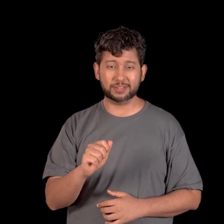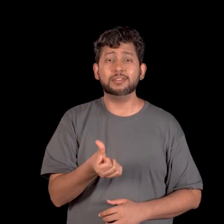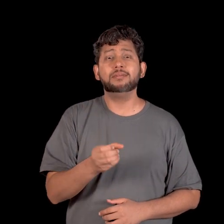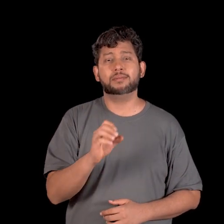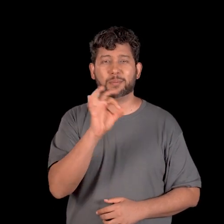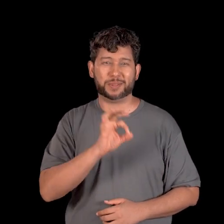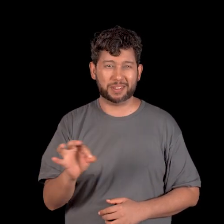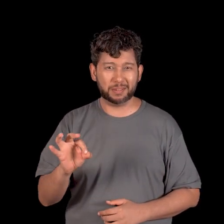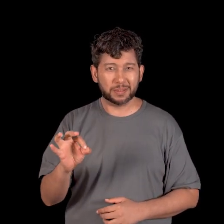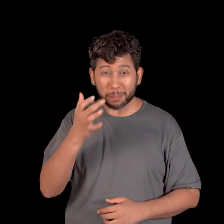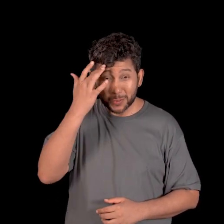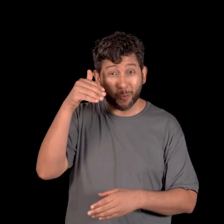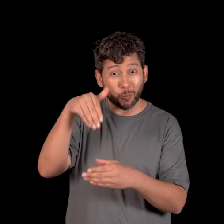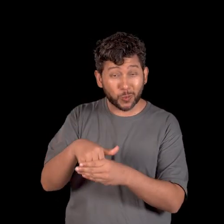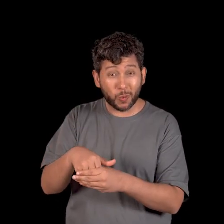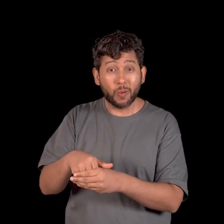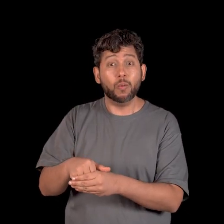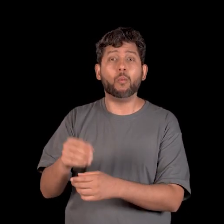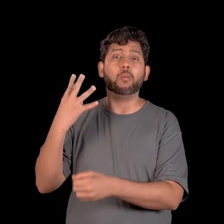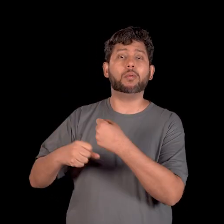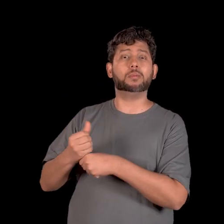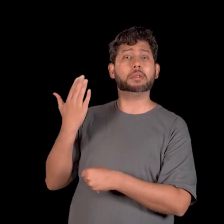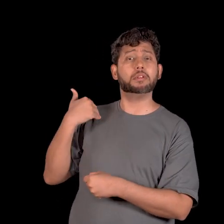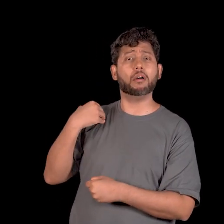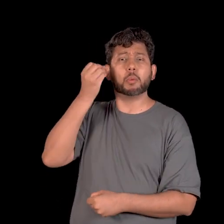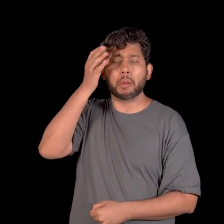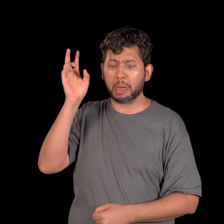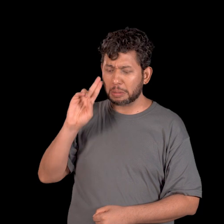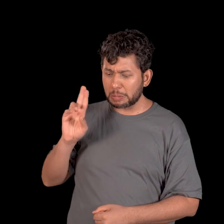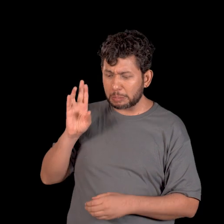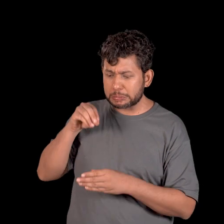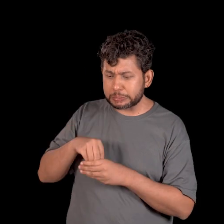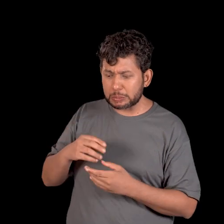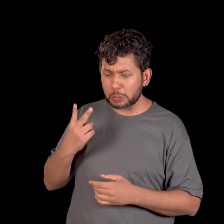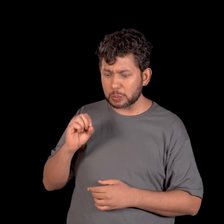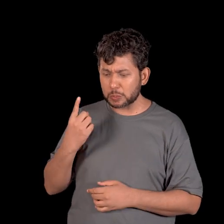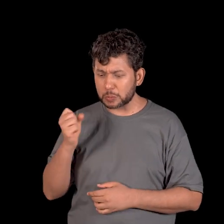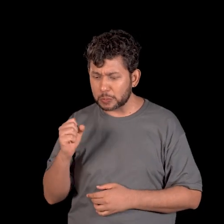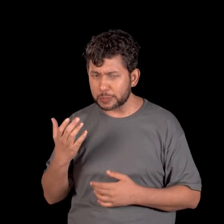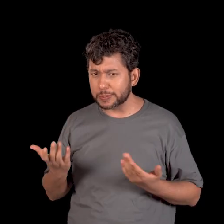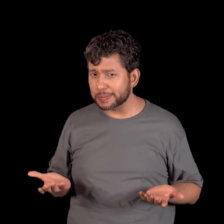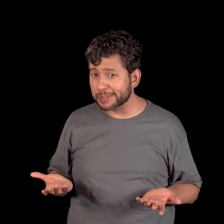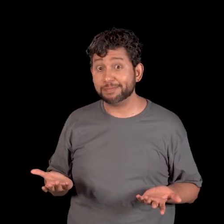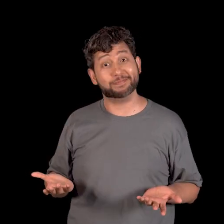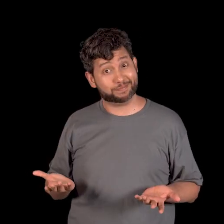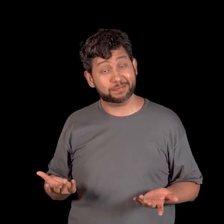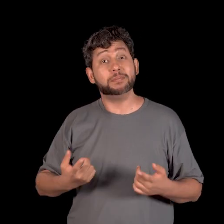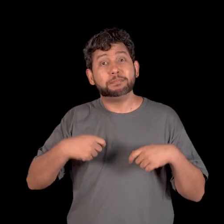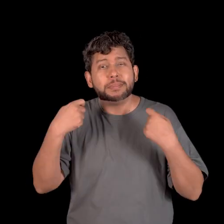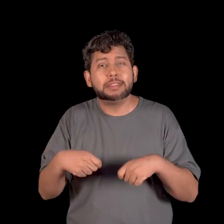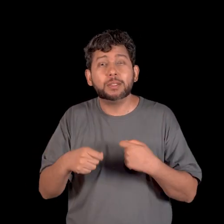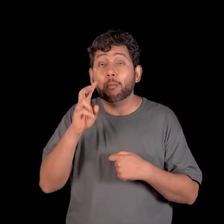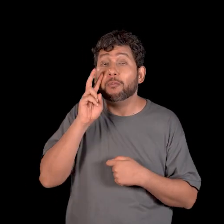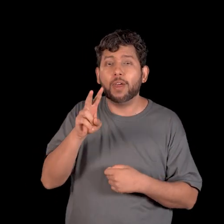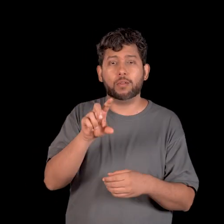Datafolha, cerca de 60% dos eleitores não lembravam o nome de parlamentares em que votaram na eleição de 2018.